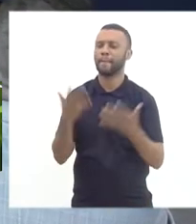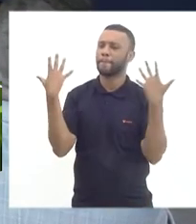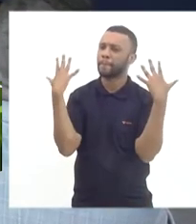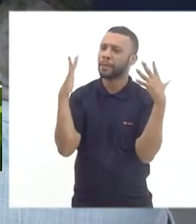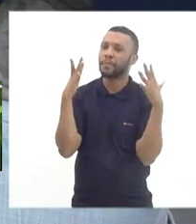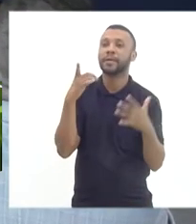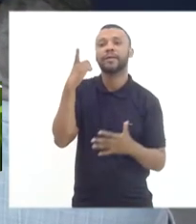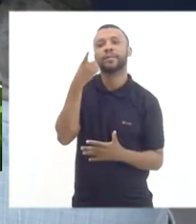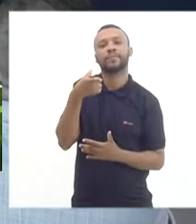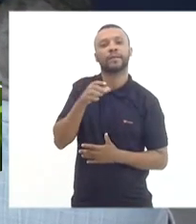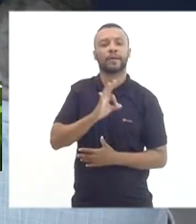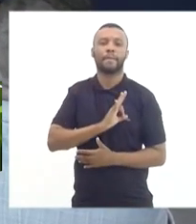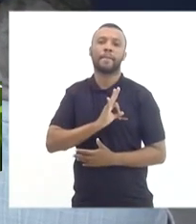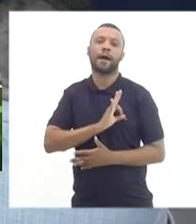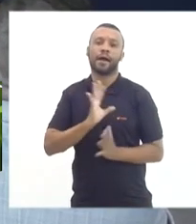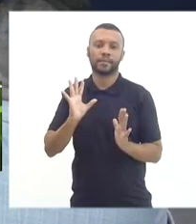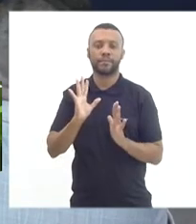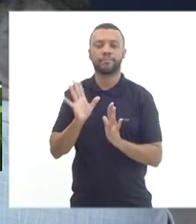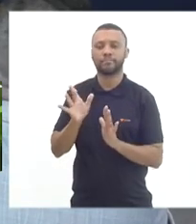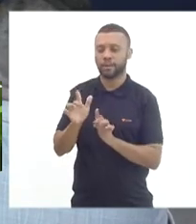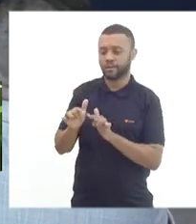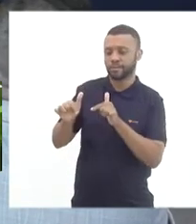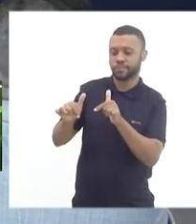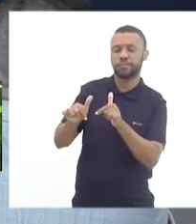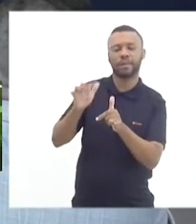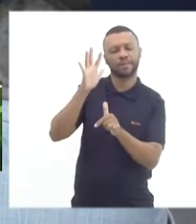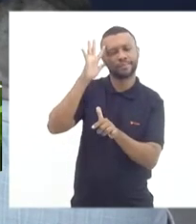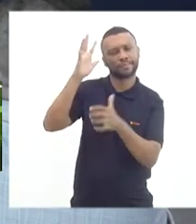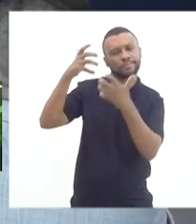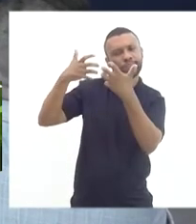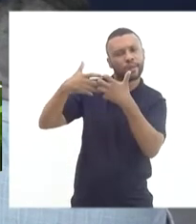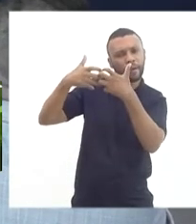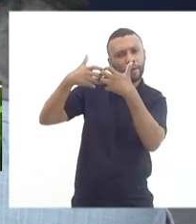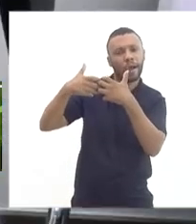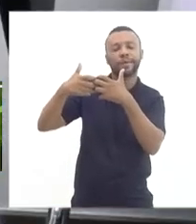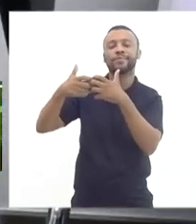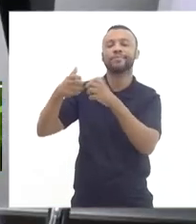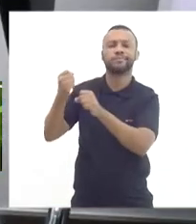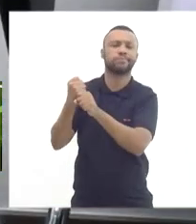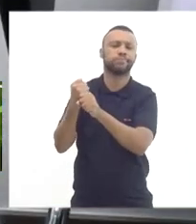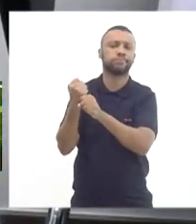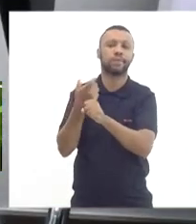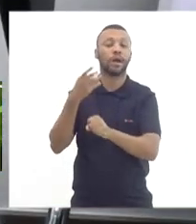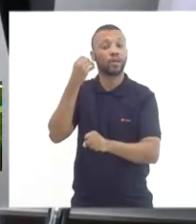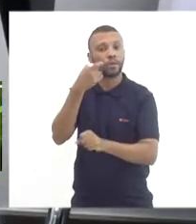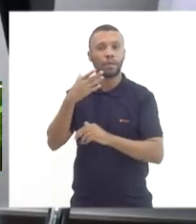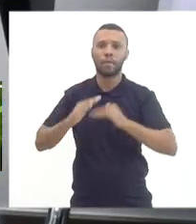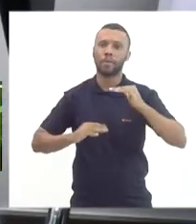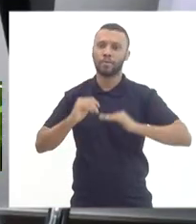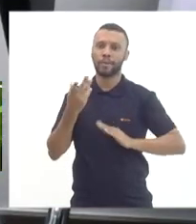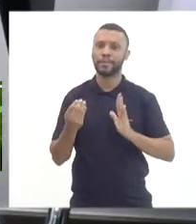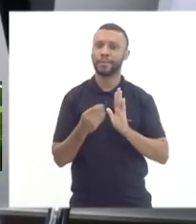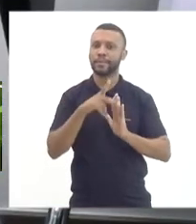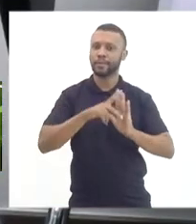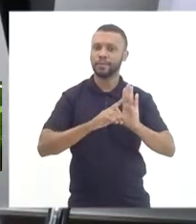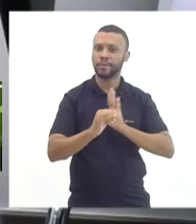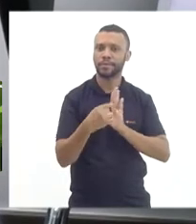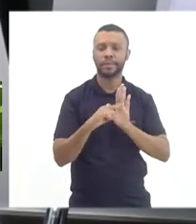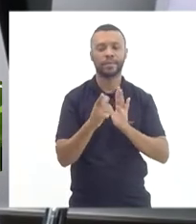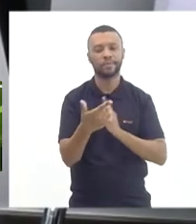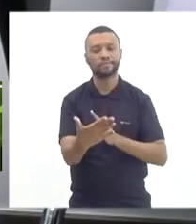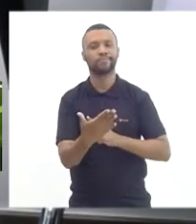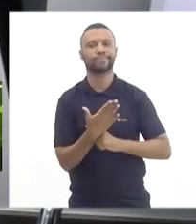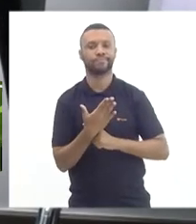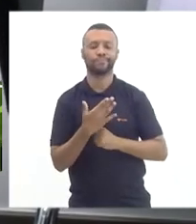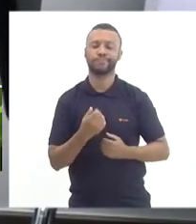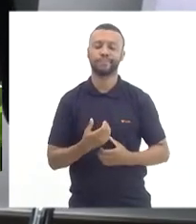parabéns pela iniciativa. Eu acho que ela reflete anos de experiência profissional nesse projeto, que tem tudo a contribuir.